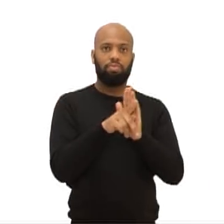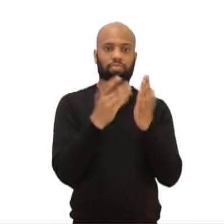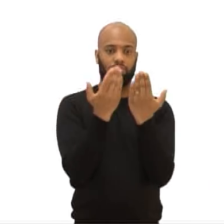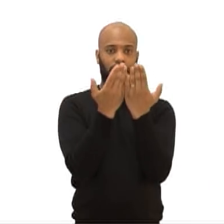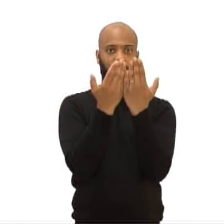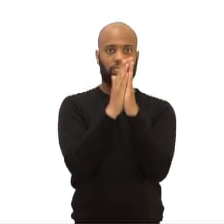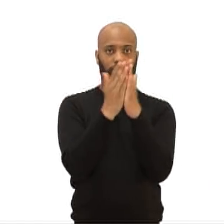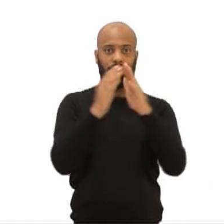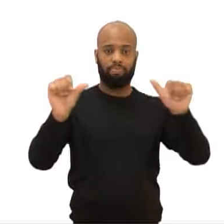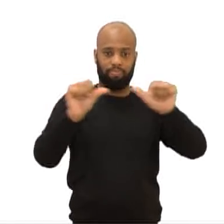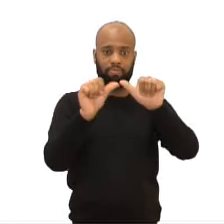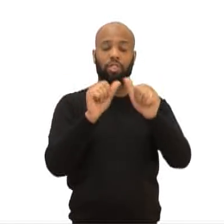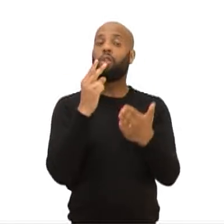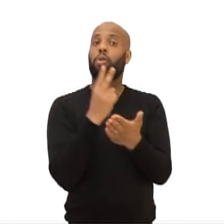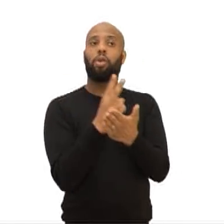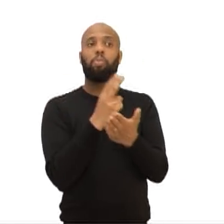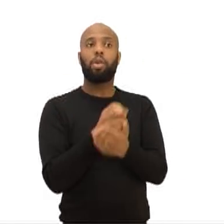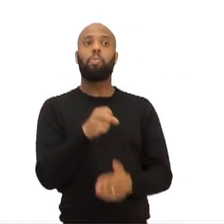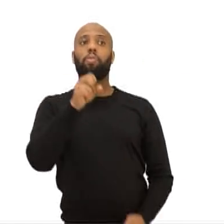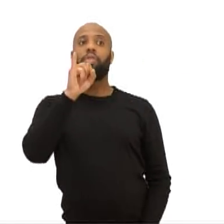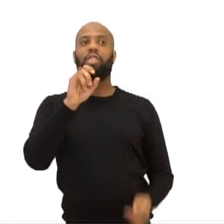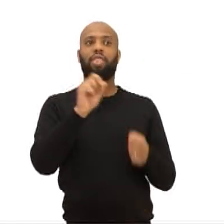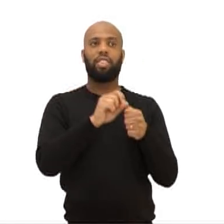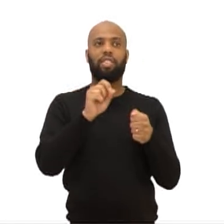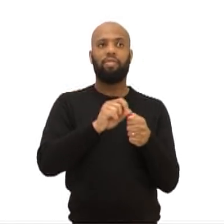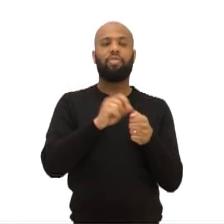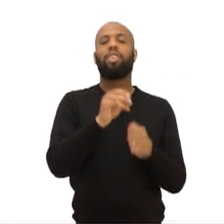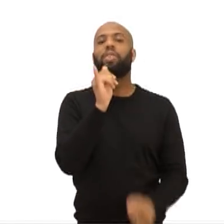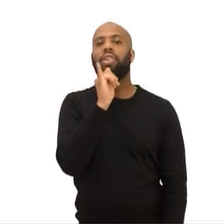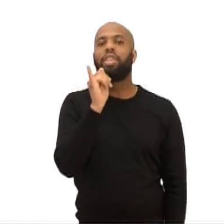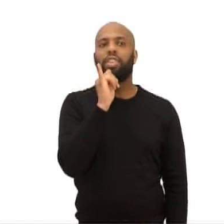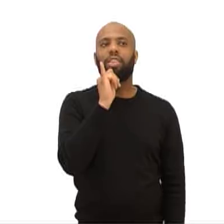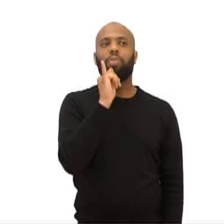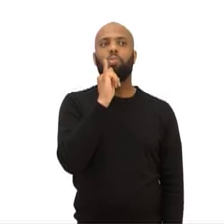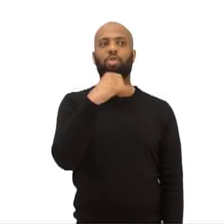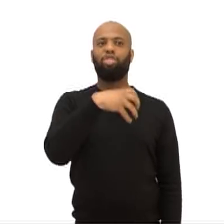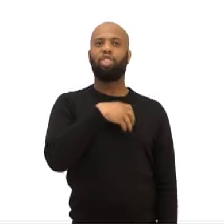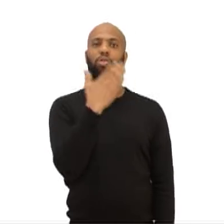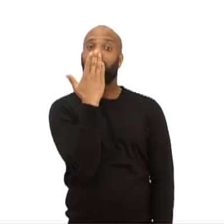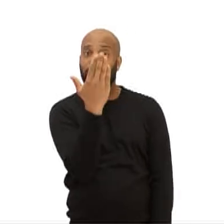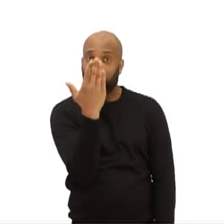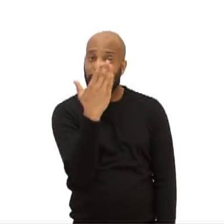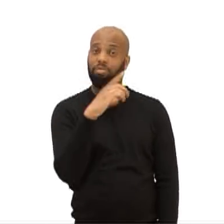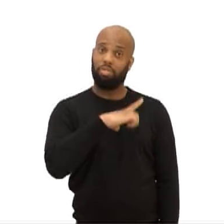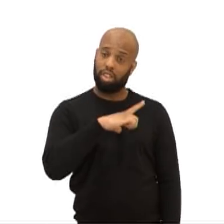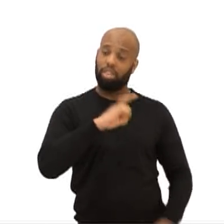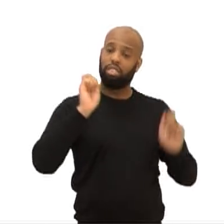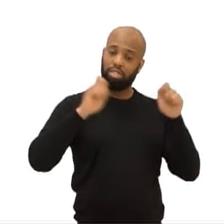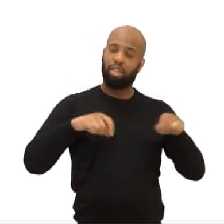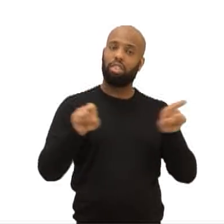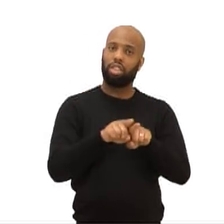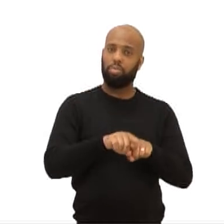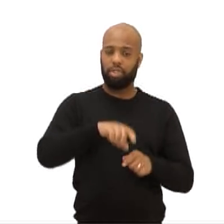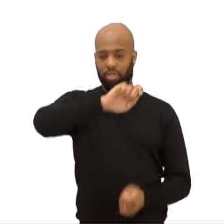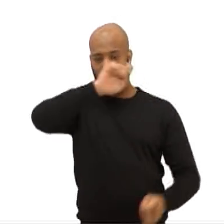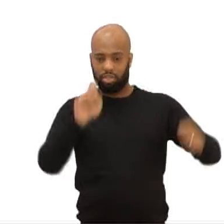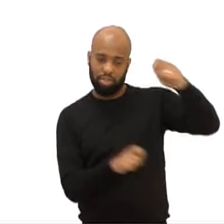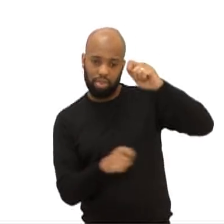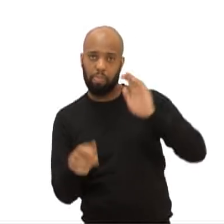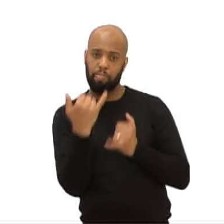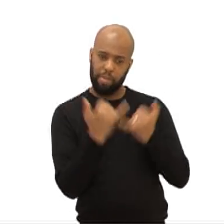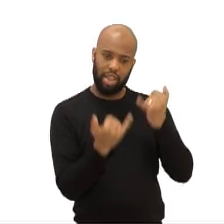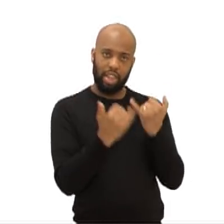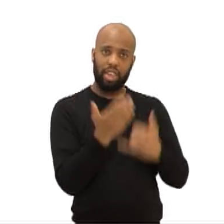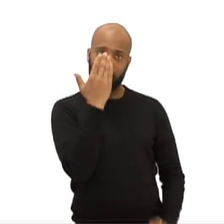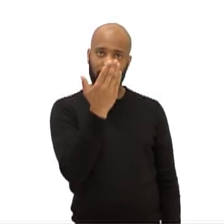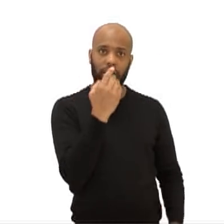o mesmo que se tivéssemos feito a simetria por reflexão. Isso se dá quando